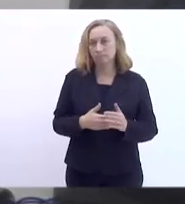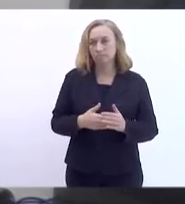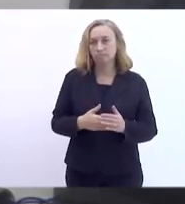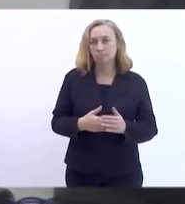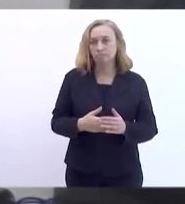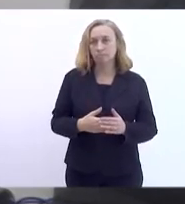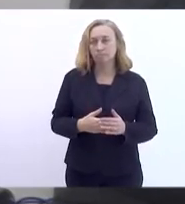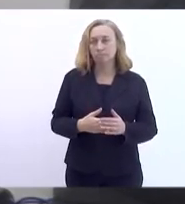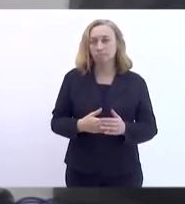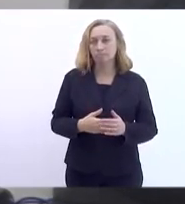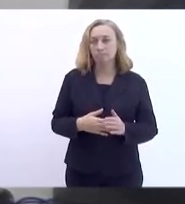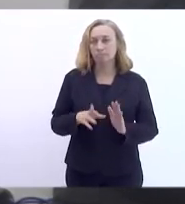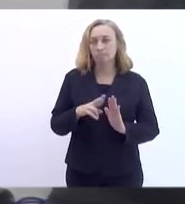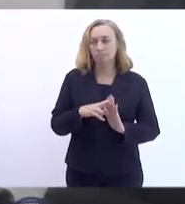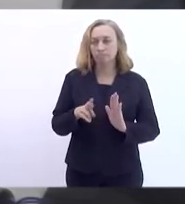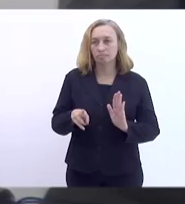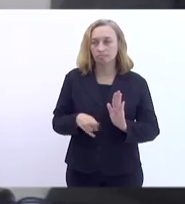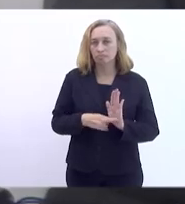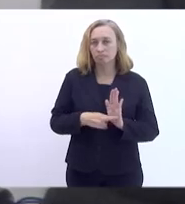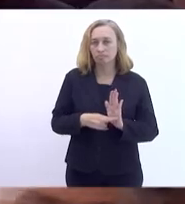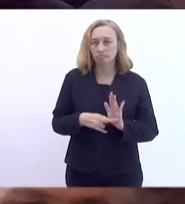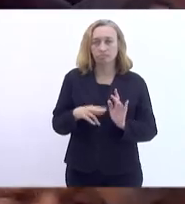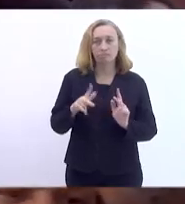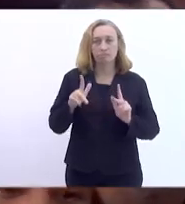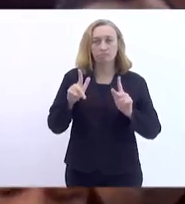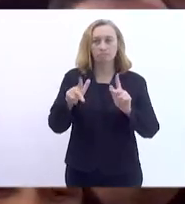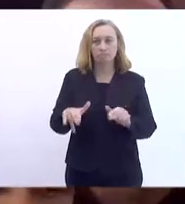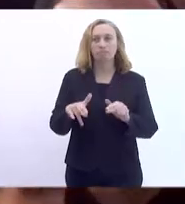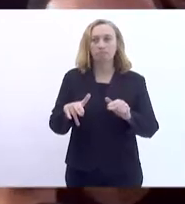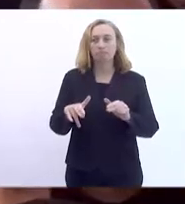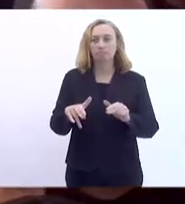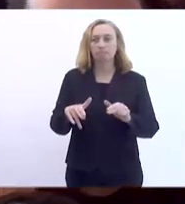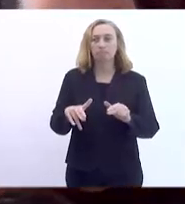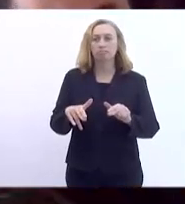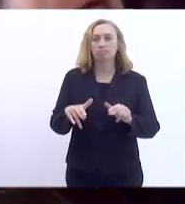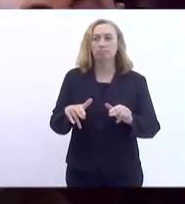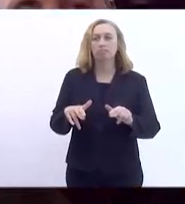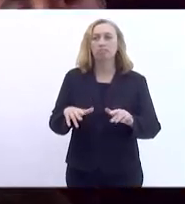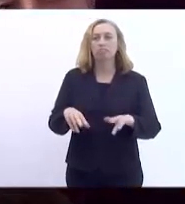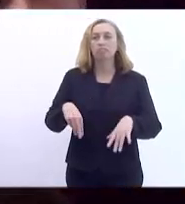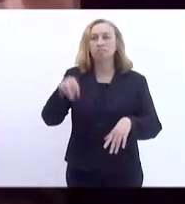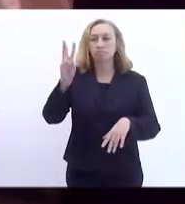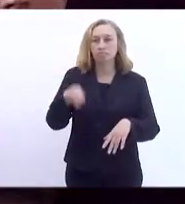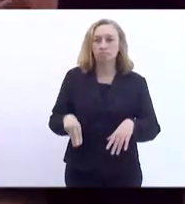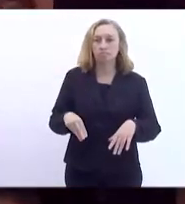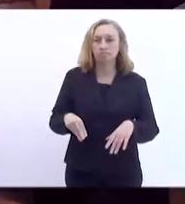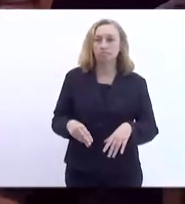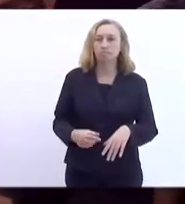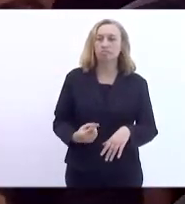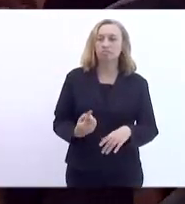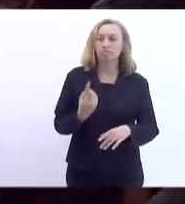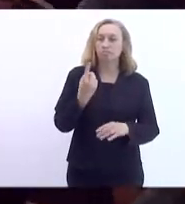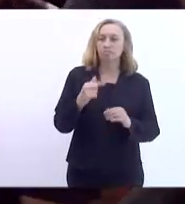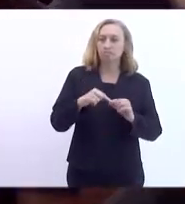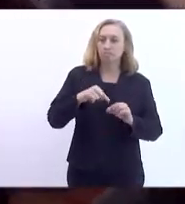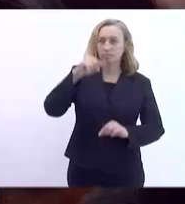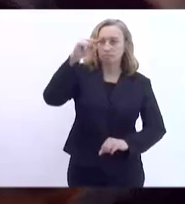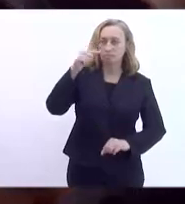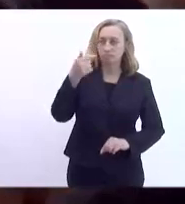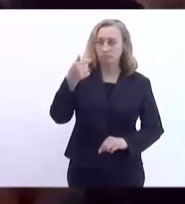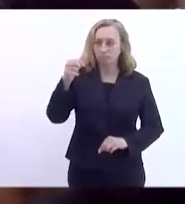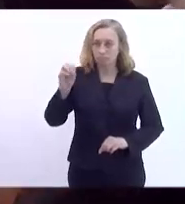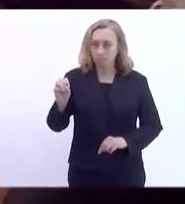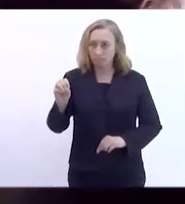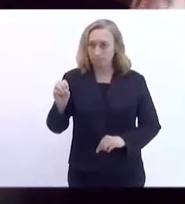se submeteram a mesma régua todos submeterão a mesma trena quem tem 1,70 tem um metro e setenta quem tem um metro